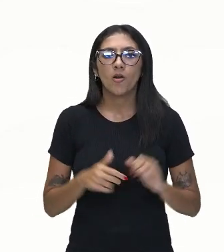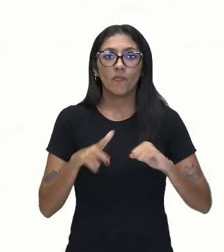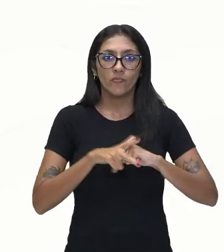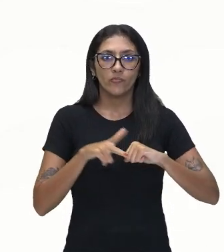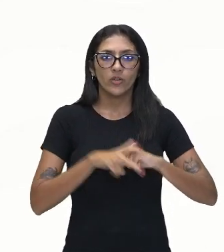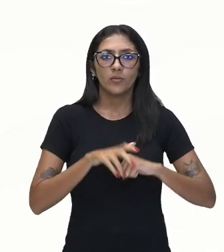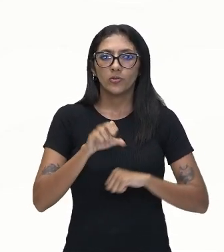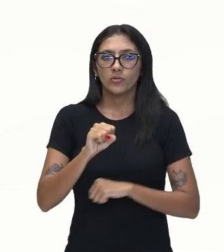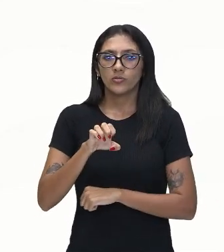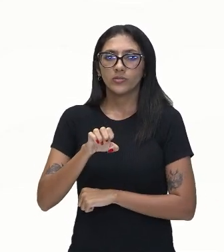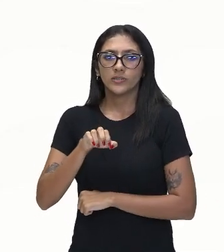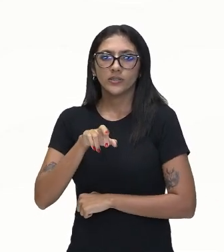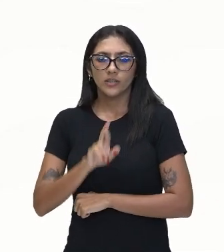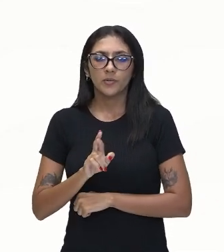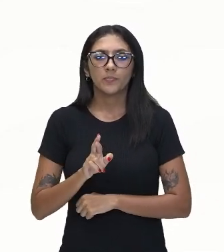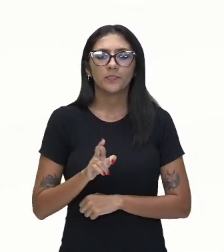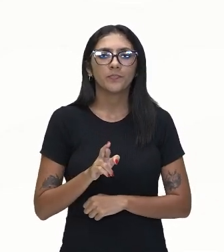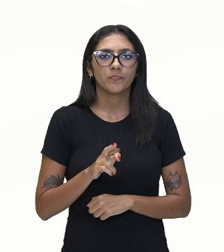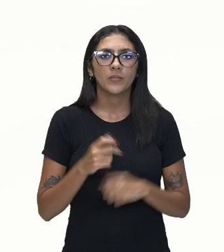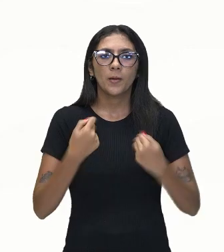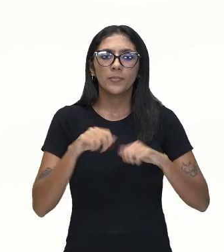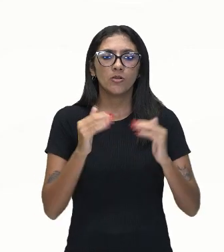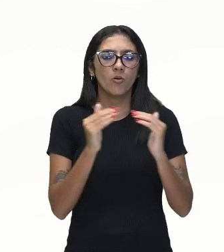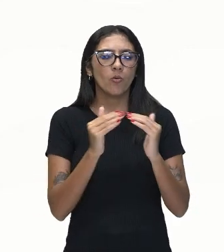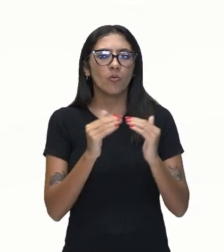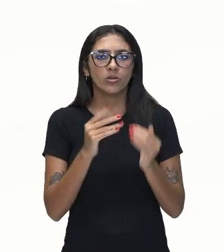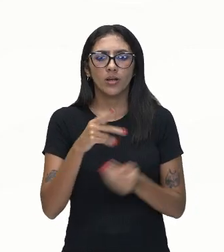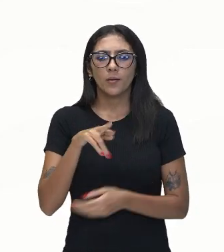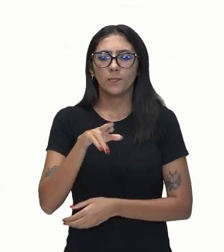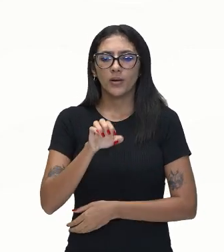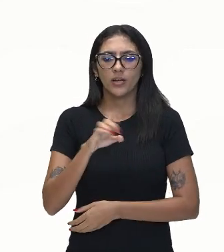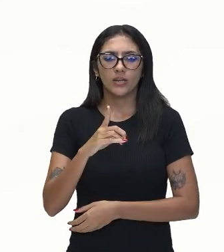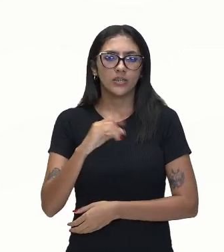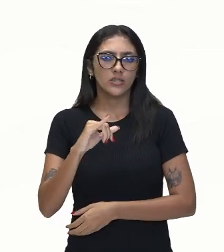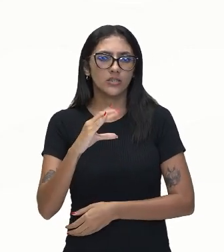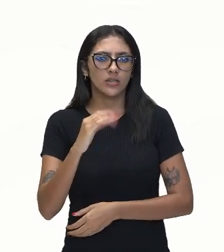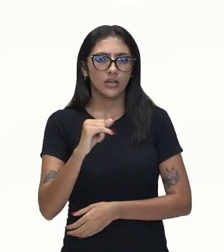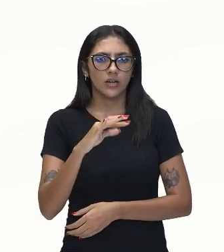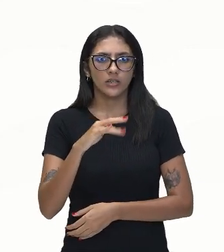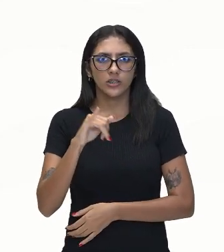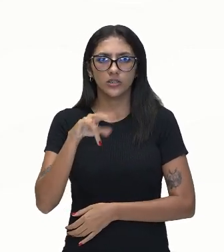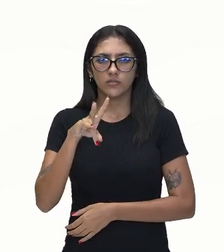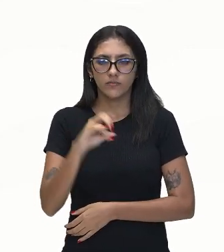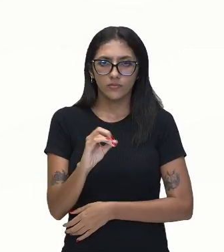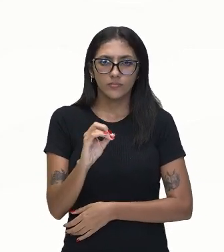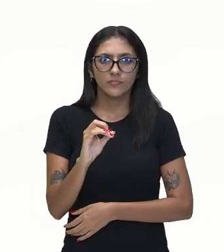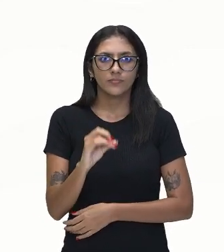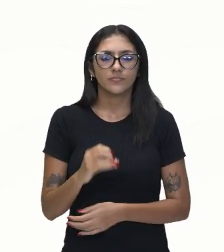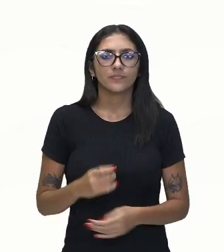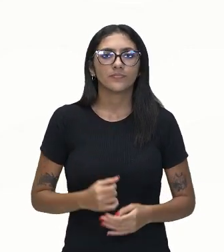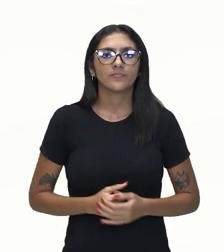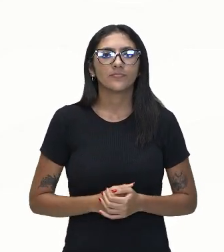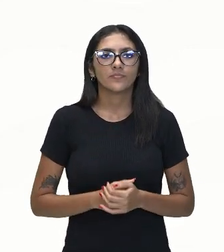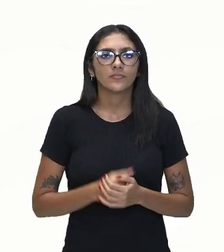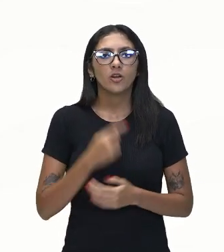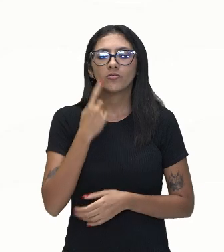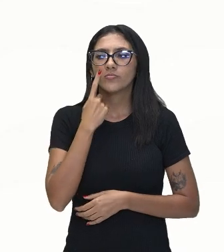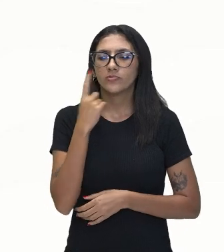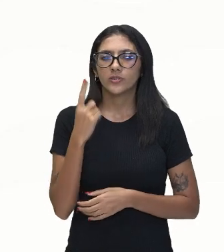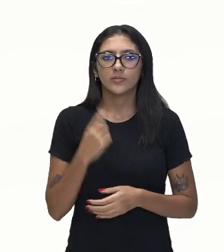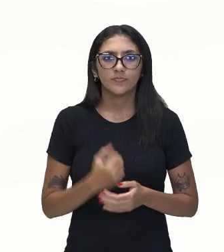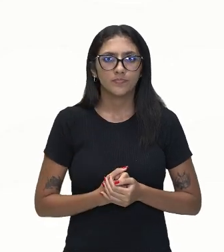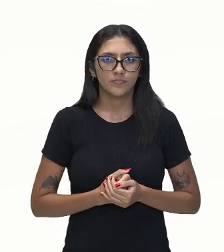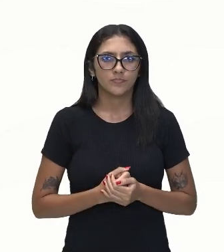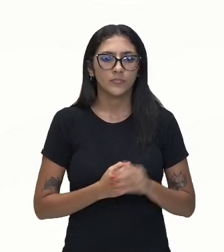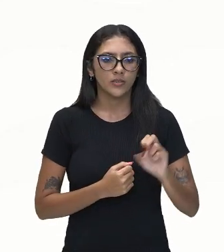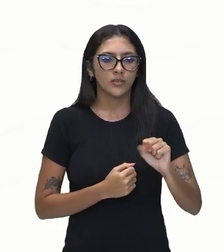o predicativo, ou seja, com essa expressão de hora, de data e de distância. Veja, eu tenho aqui o verbo ser e